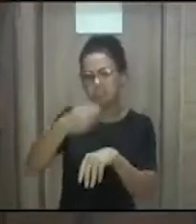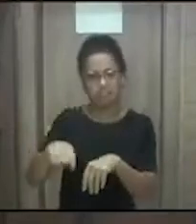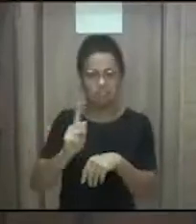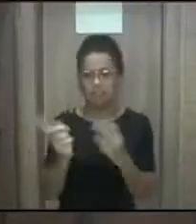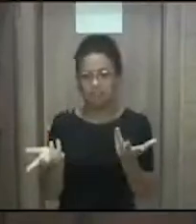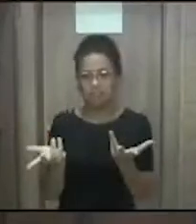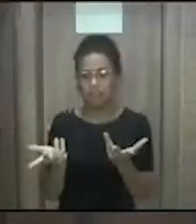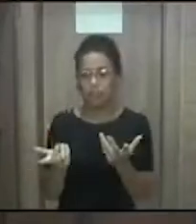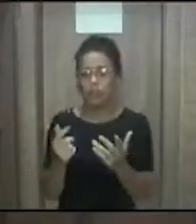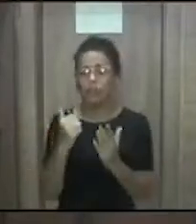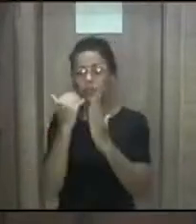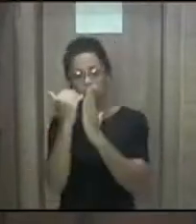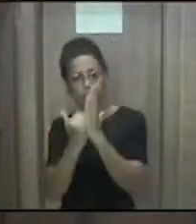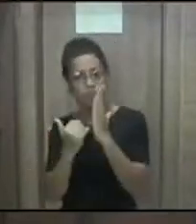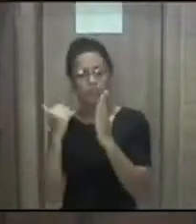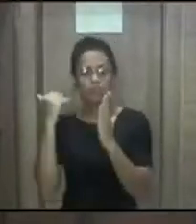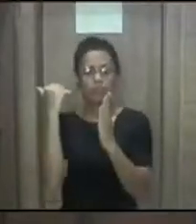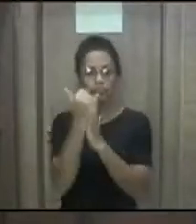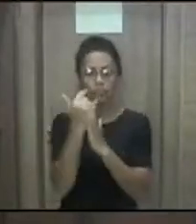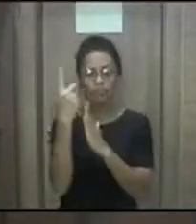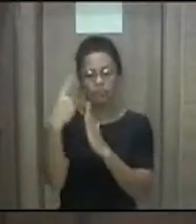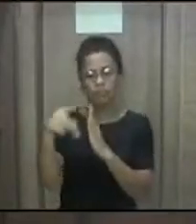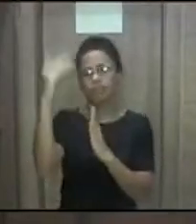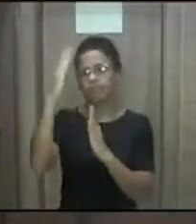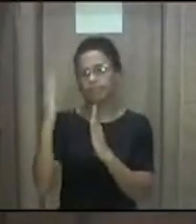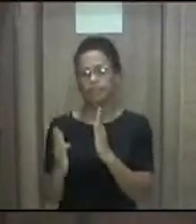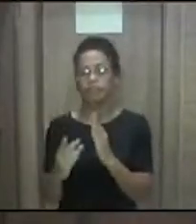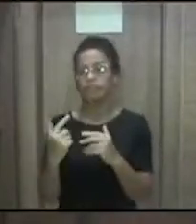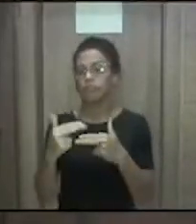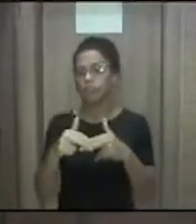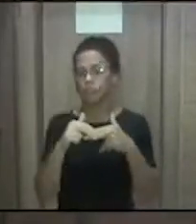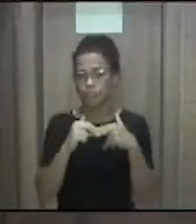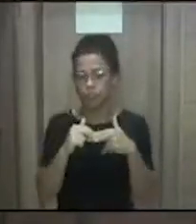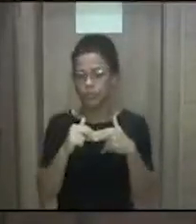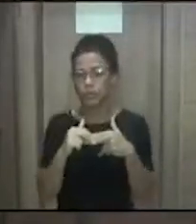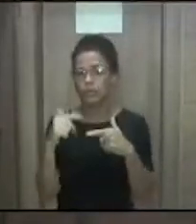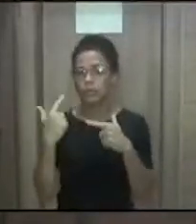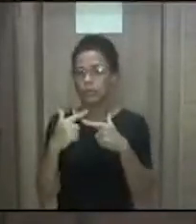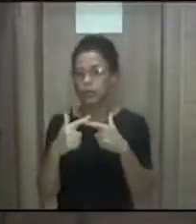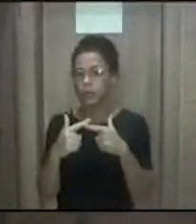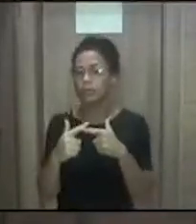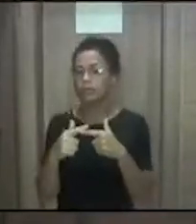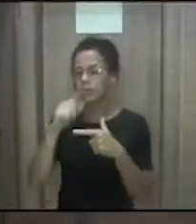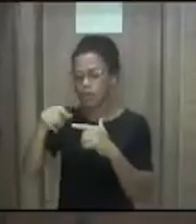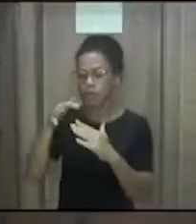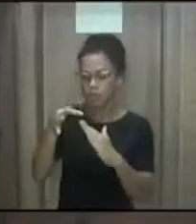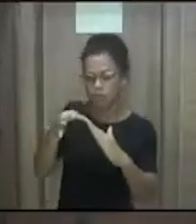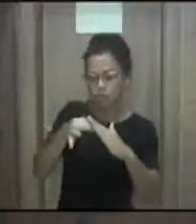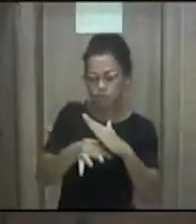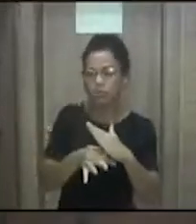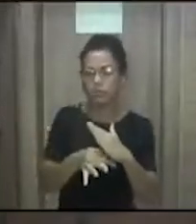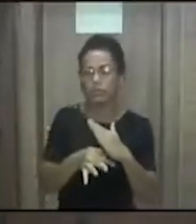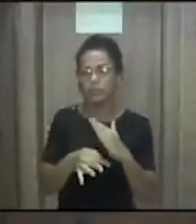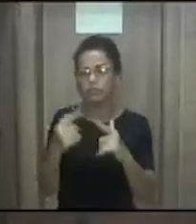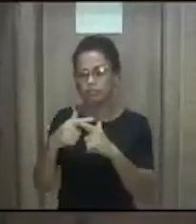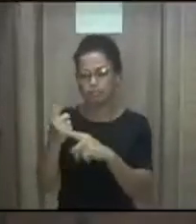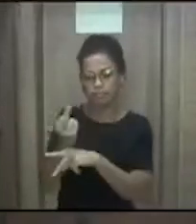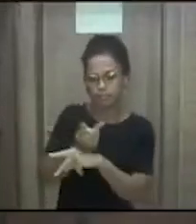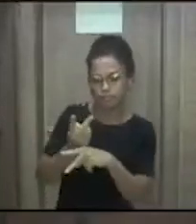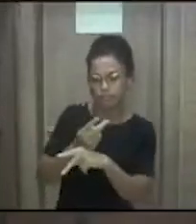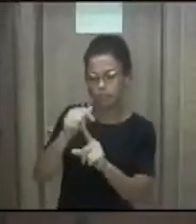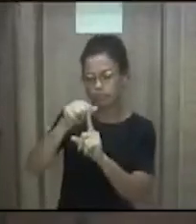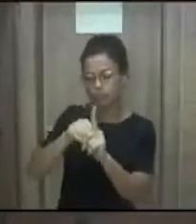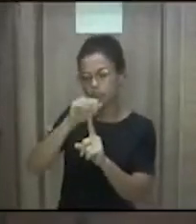essa estimativa para o cenário brasileiro, por conta desse grande fornecedor, no período de busca aí, de julho a outubro